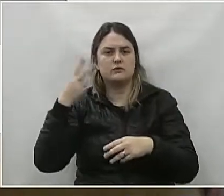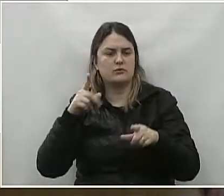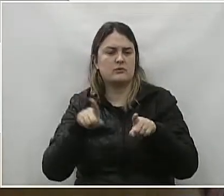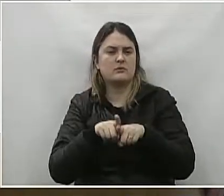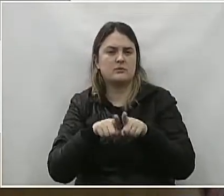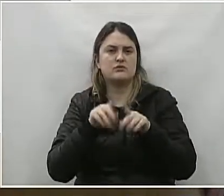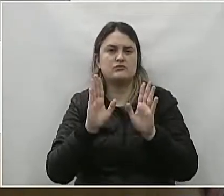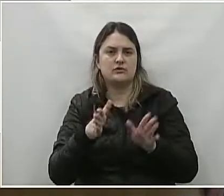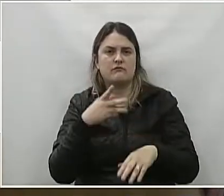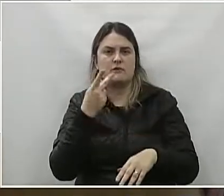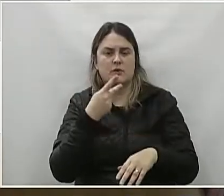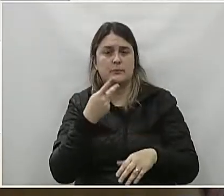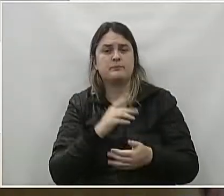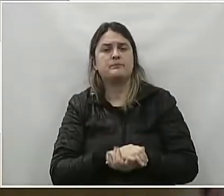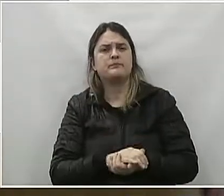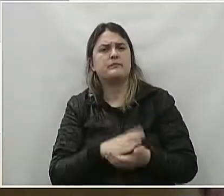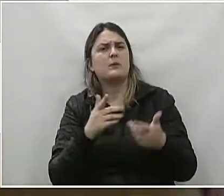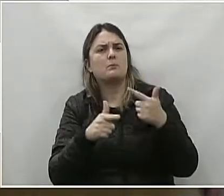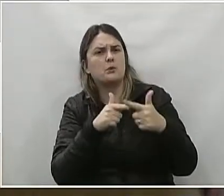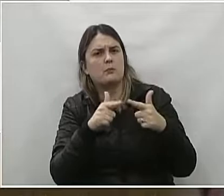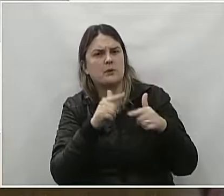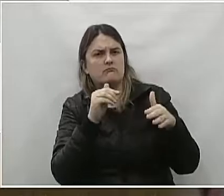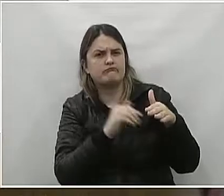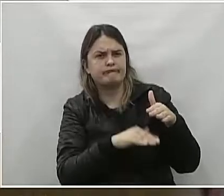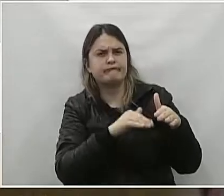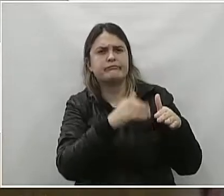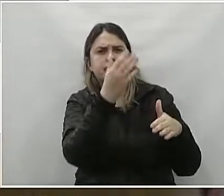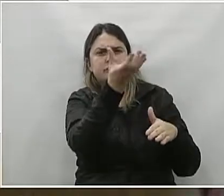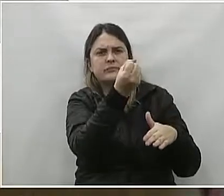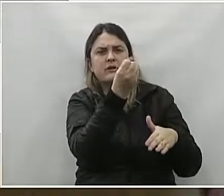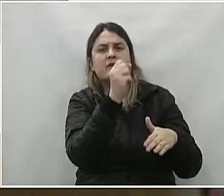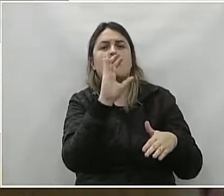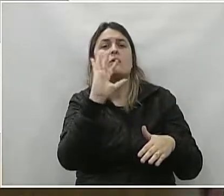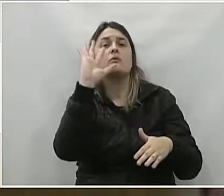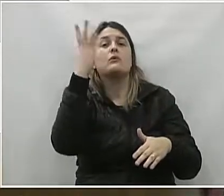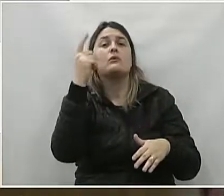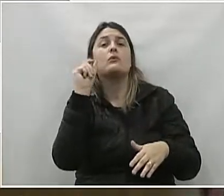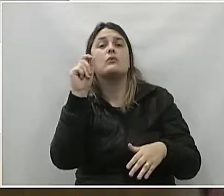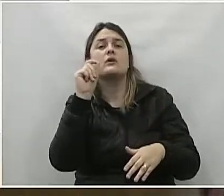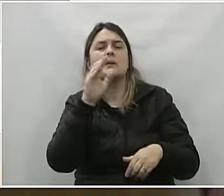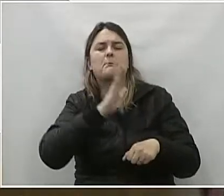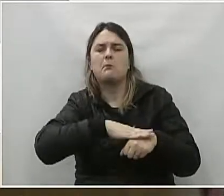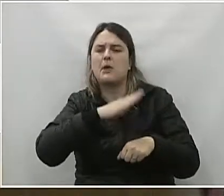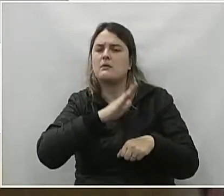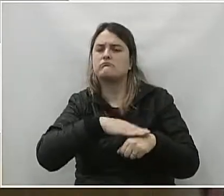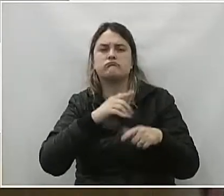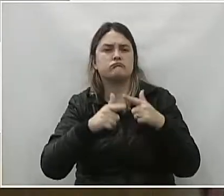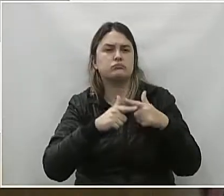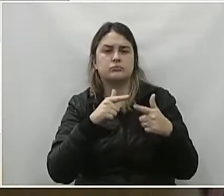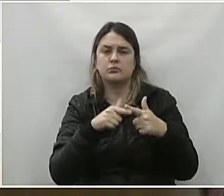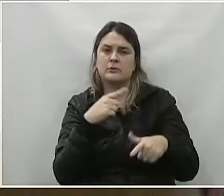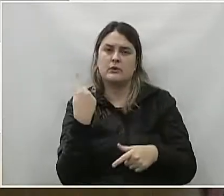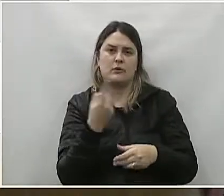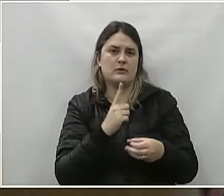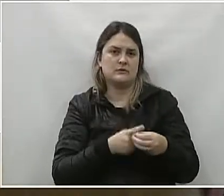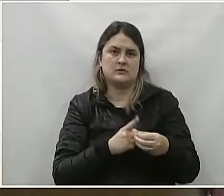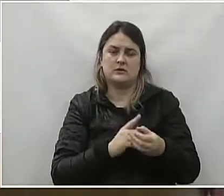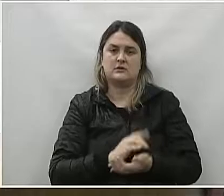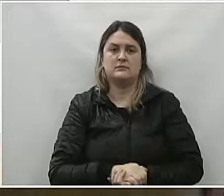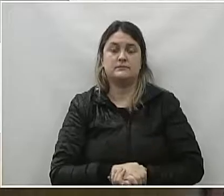estão, que esse problema do fundão vai acarretar mais e mais problemas para o município de União da